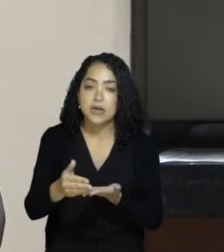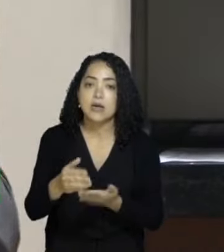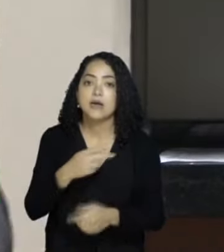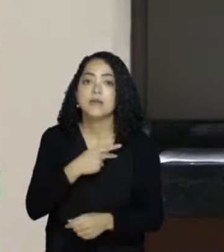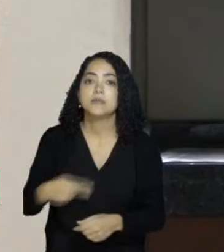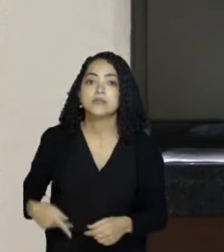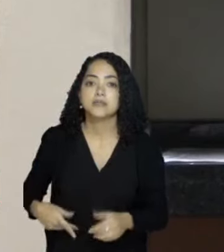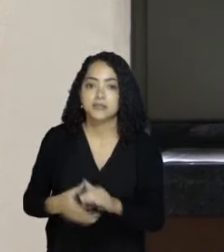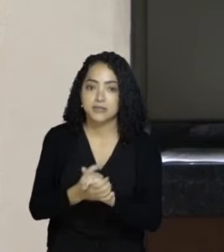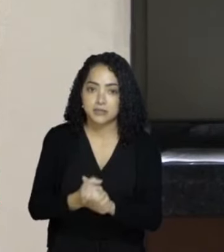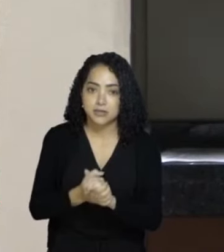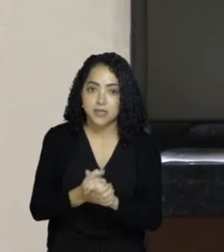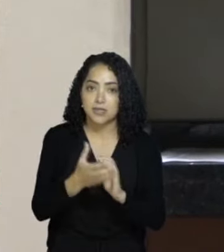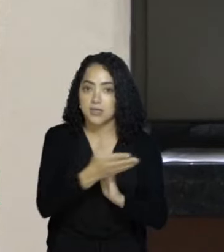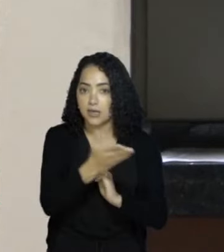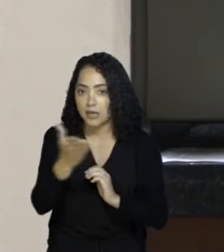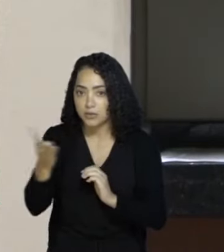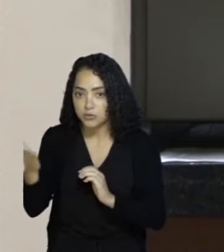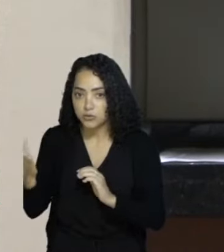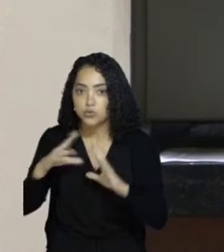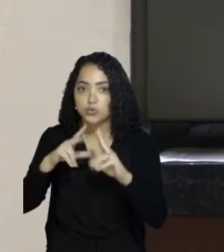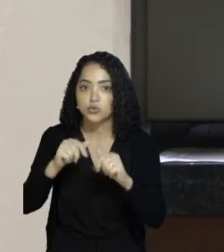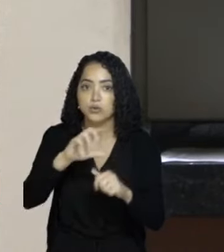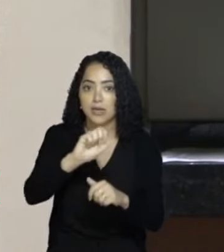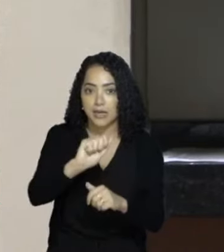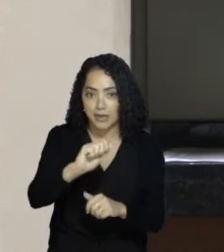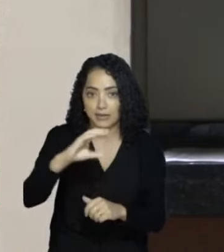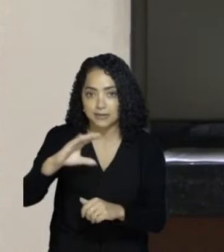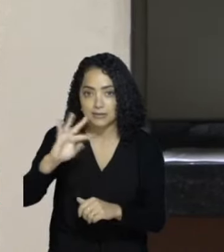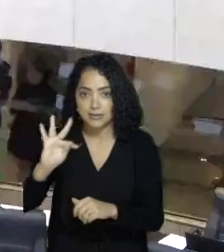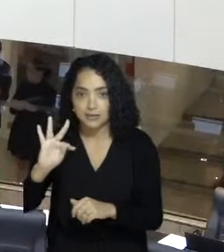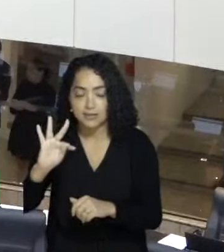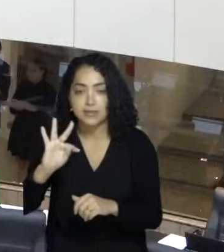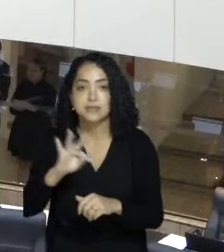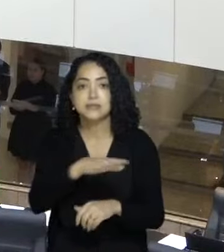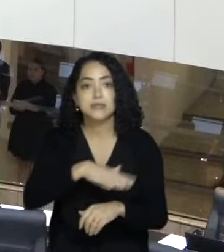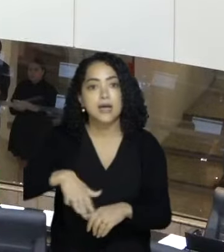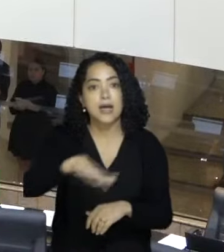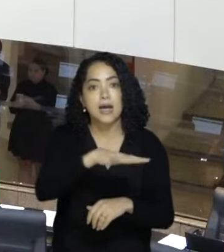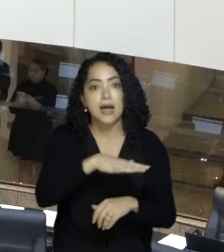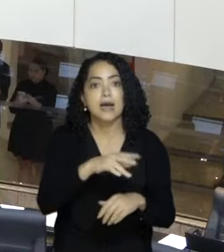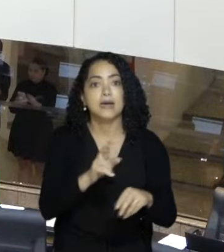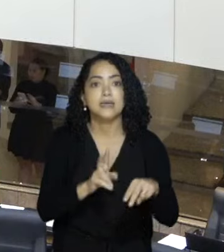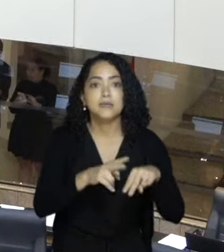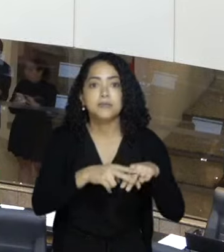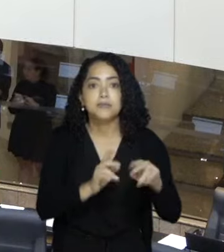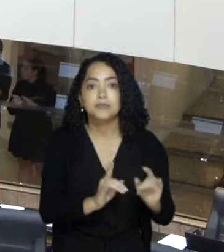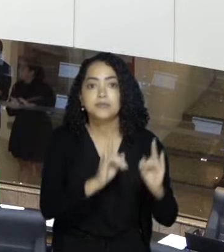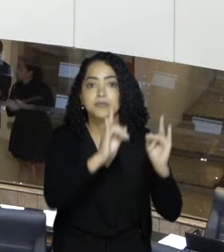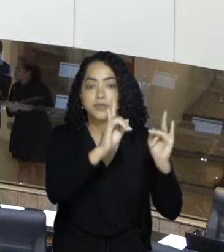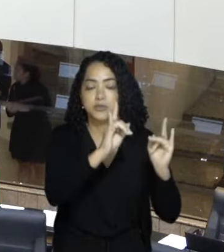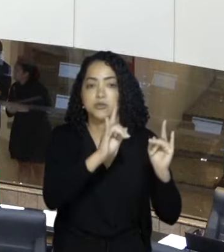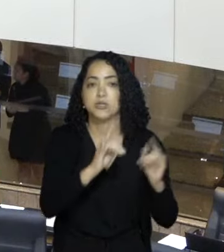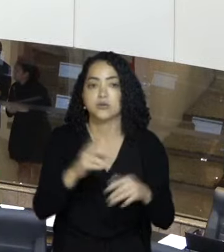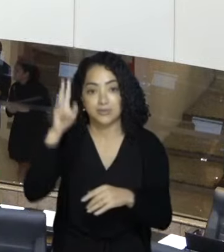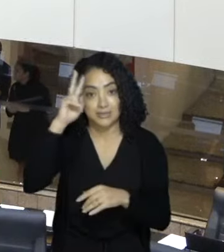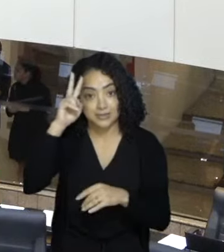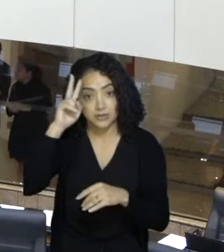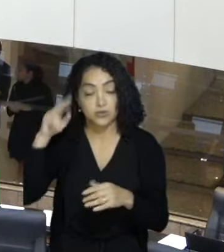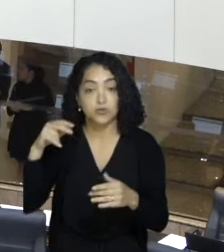saúda a todos os nossos ACTs do Sistema Prisional de Santa Catarina, que estão aqui nesta tarde, aliás, desde segunda-feira, aqui na Casa